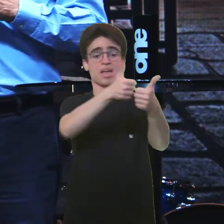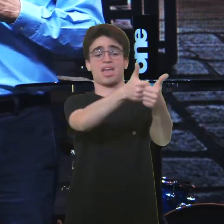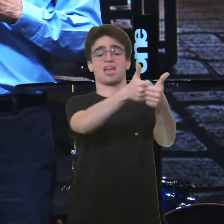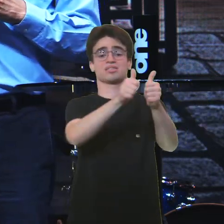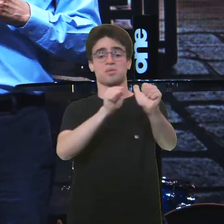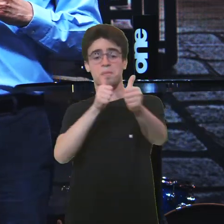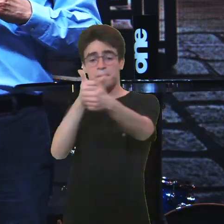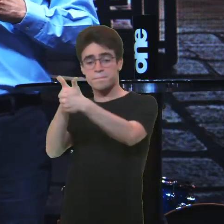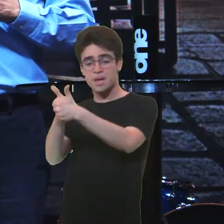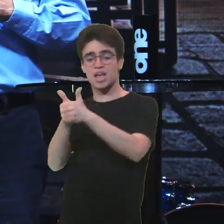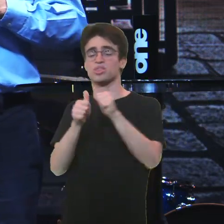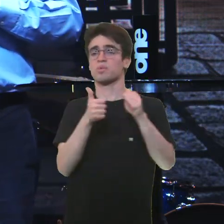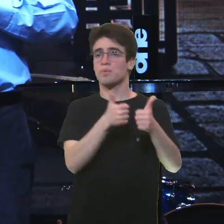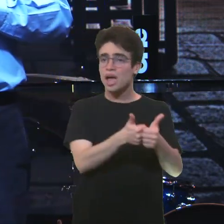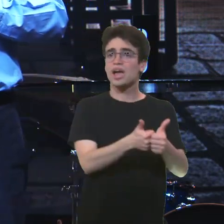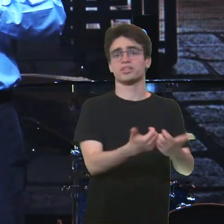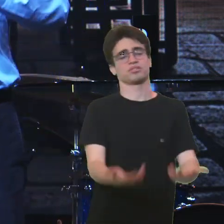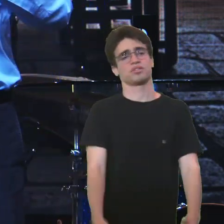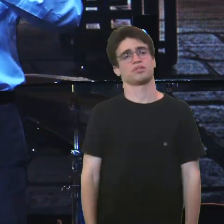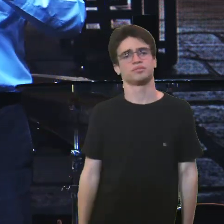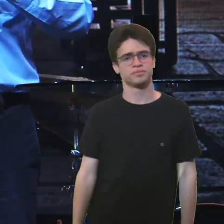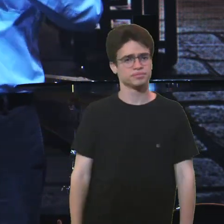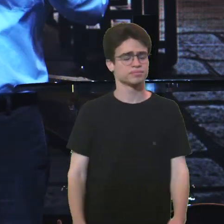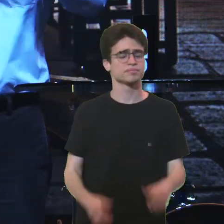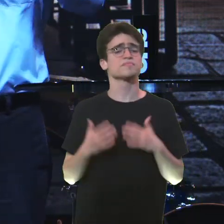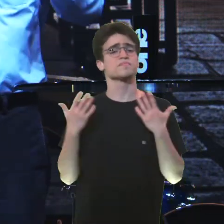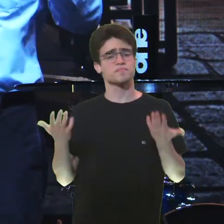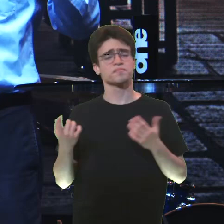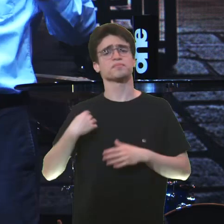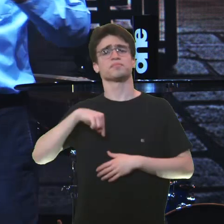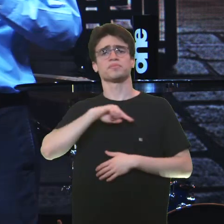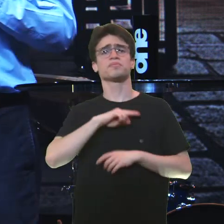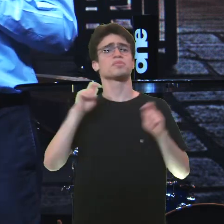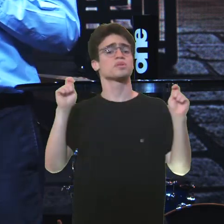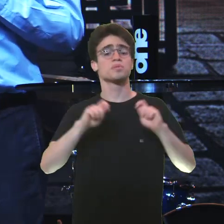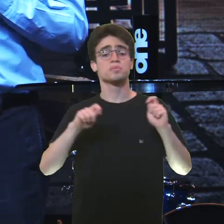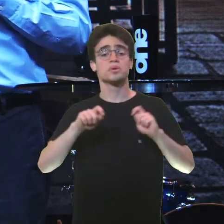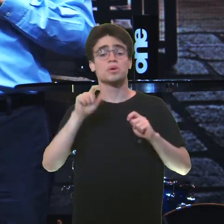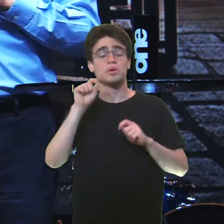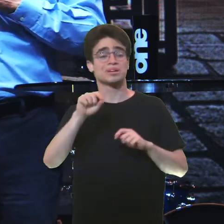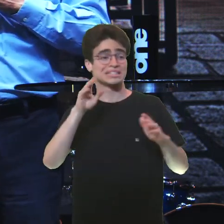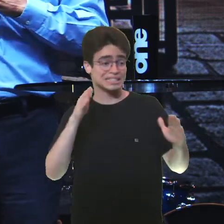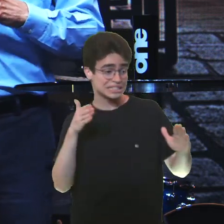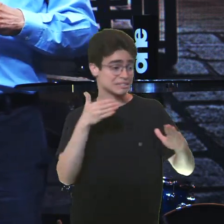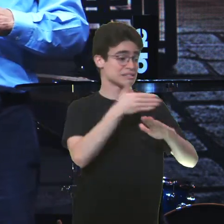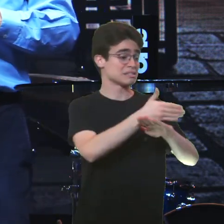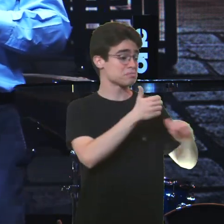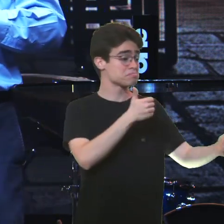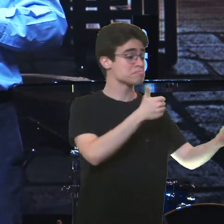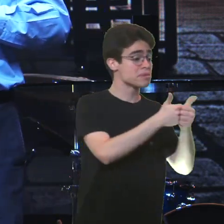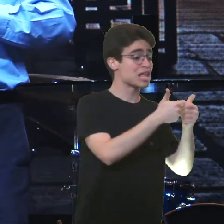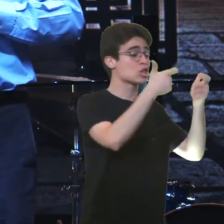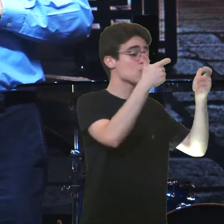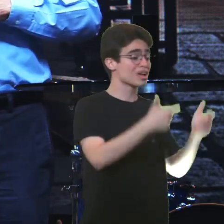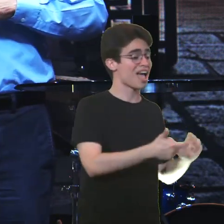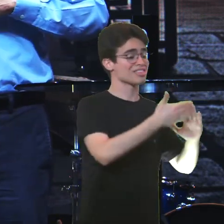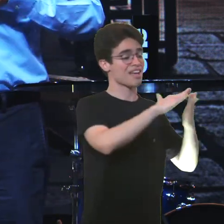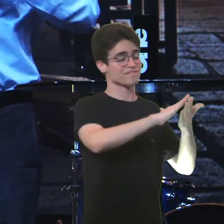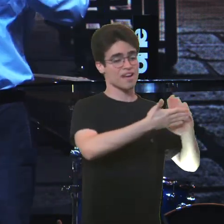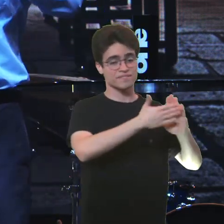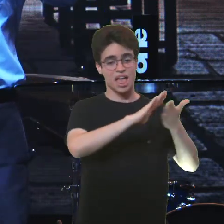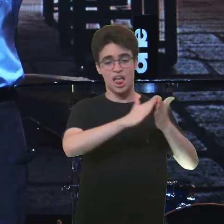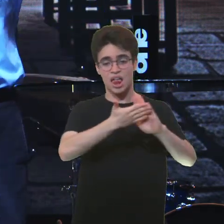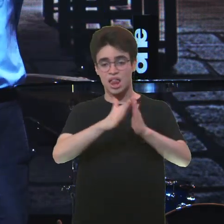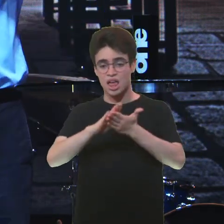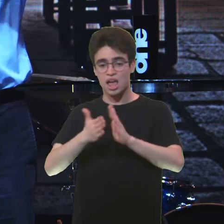muito próximo, bem pertinho das pessoas. Podemos acercarnos a las favelas Podemos ir mais perto das favelas, das comunidades.